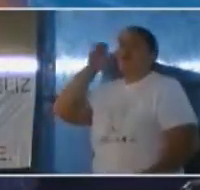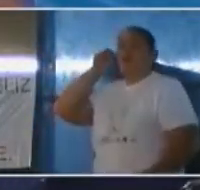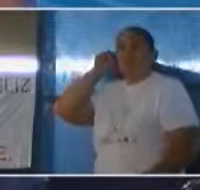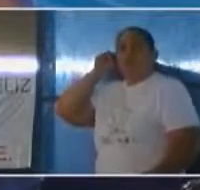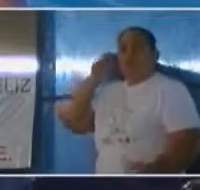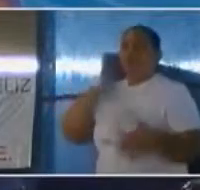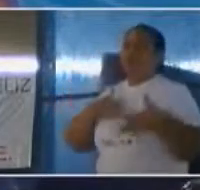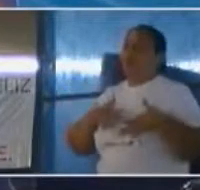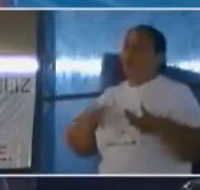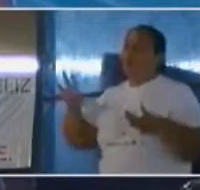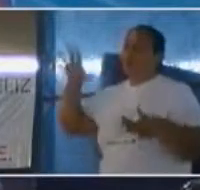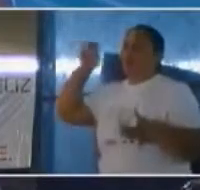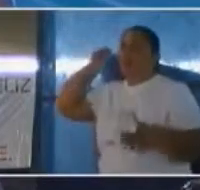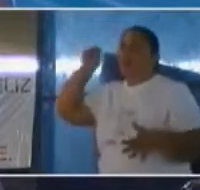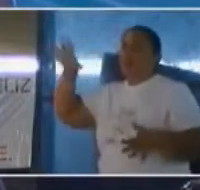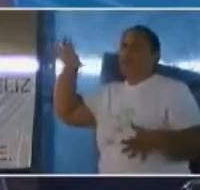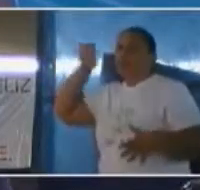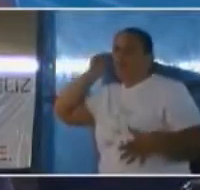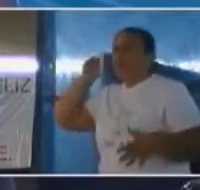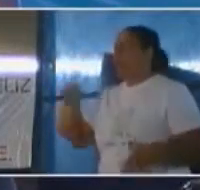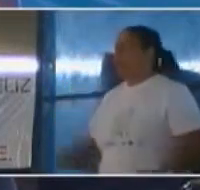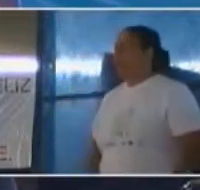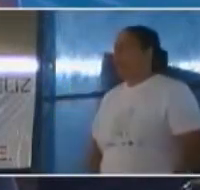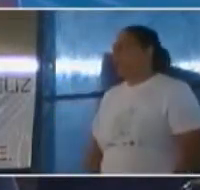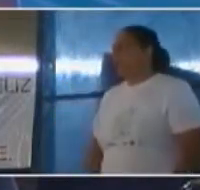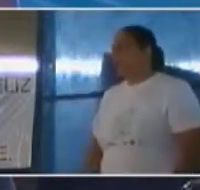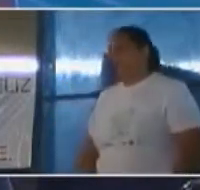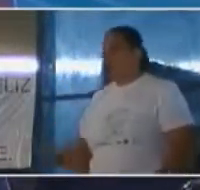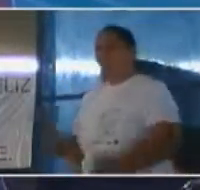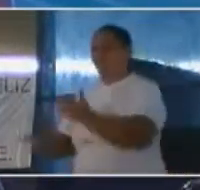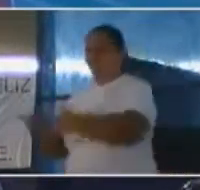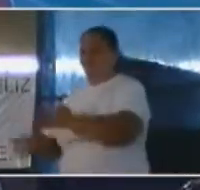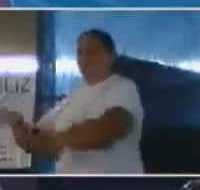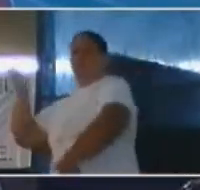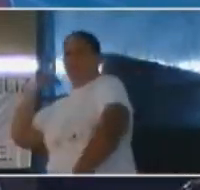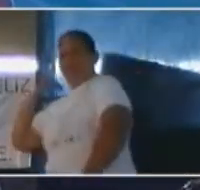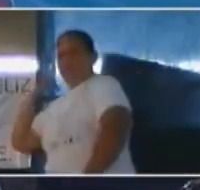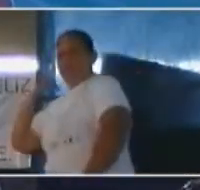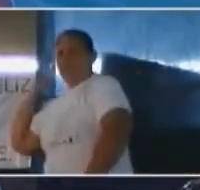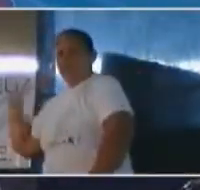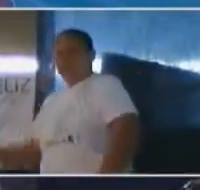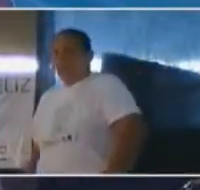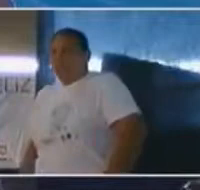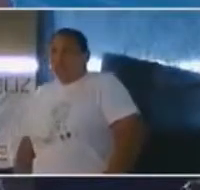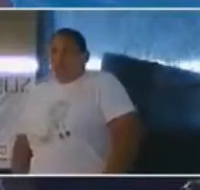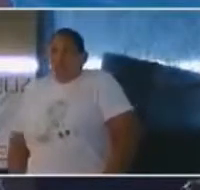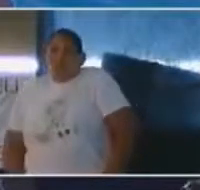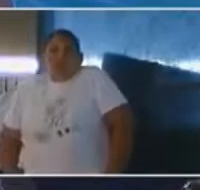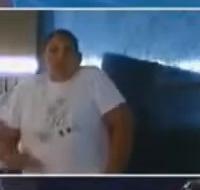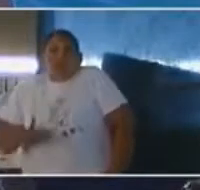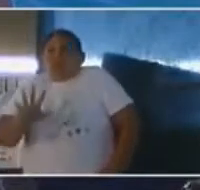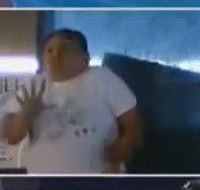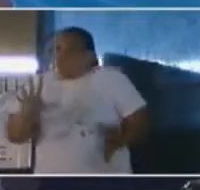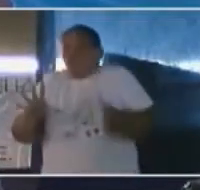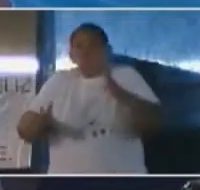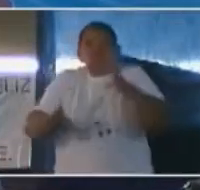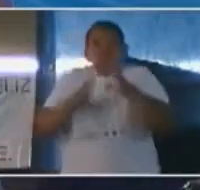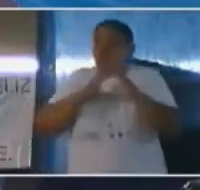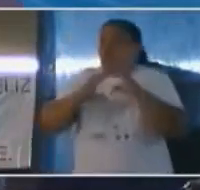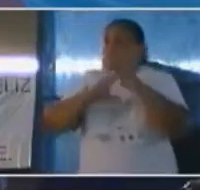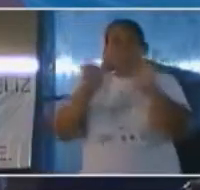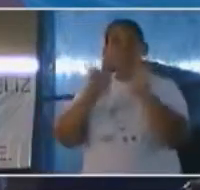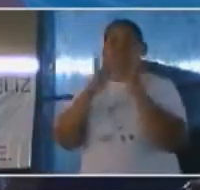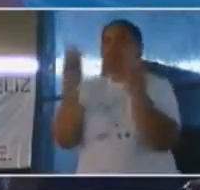nós, quando queríamos nos comunicar com os nossos familiares, nós escrevíamos cartas. As cartas